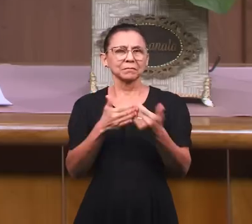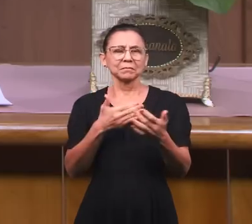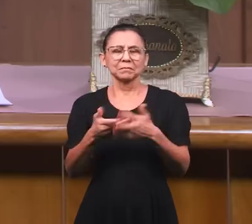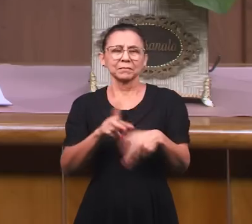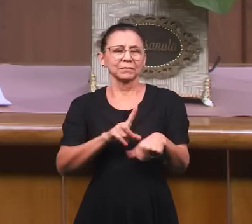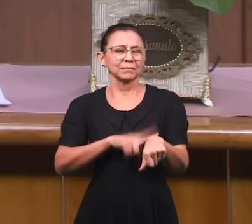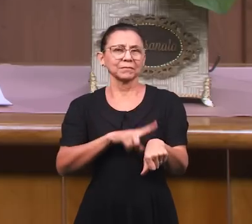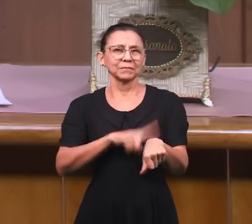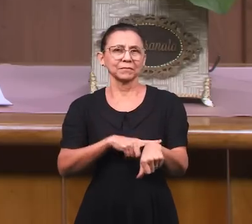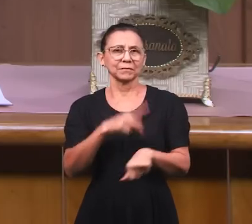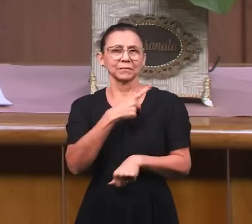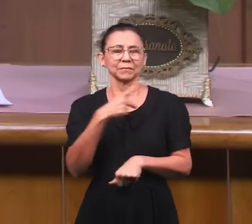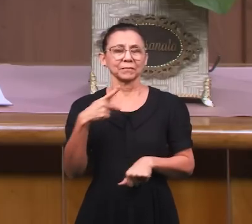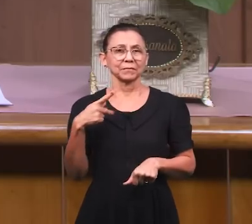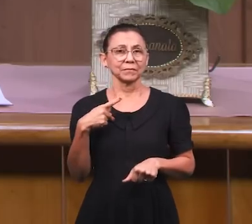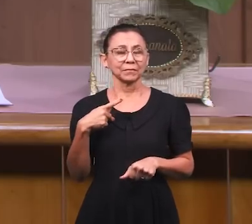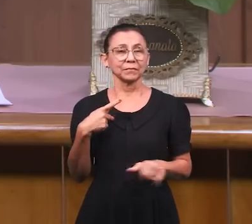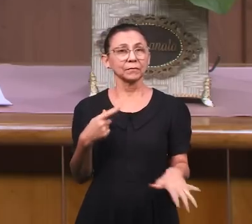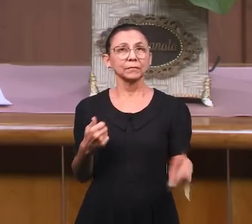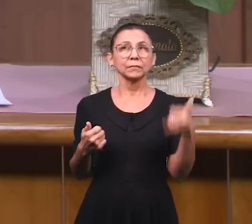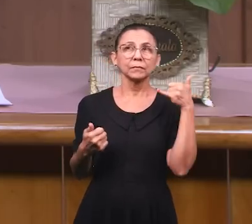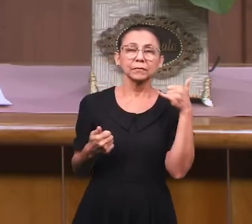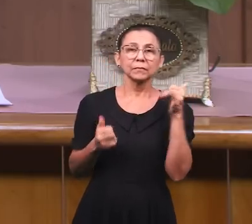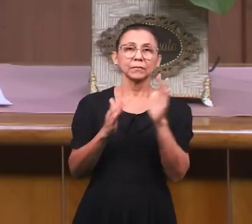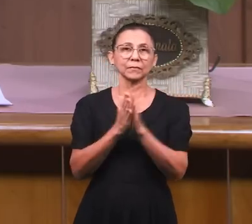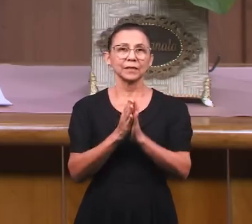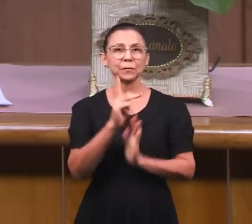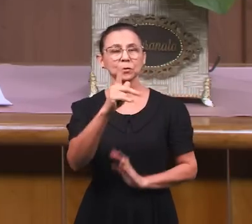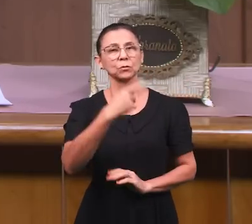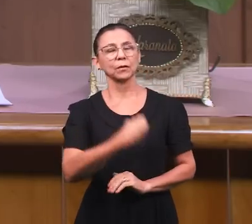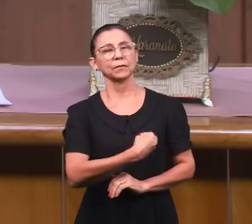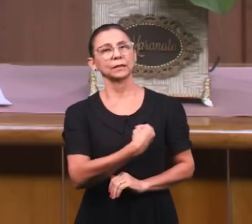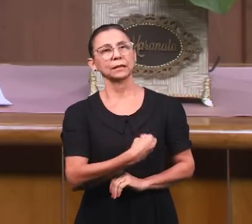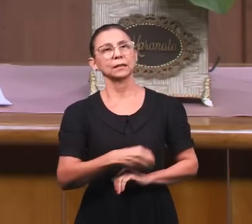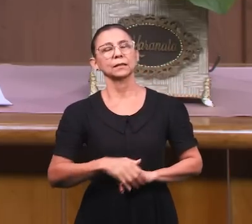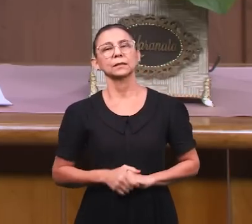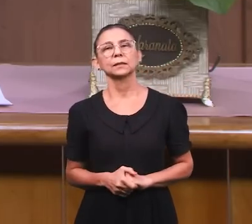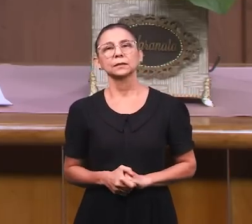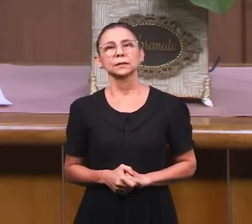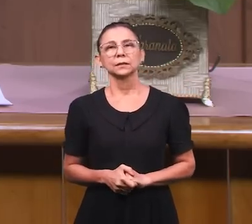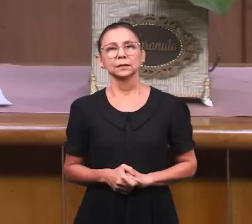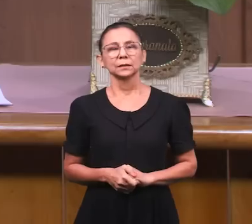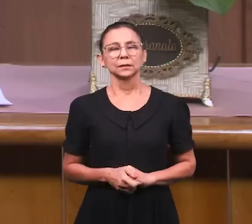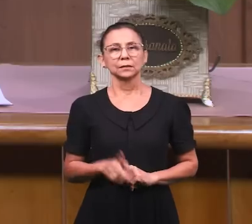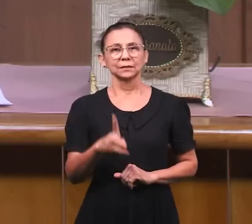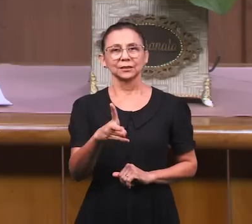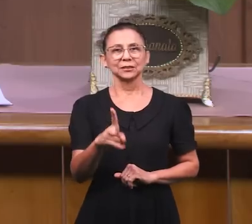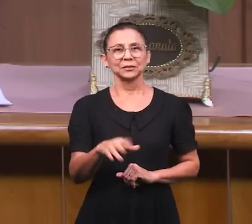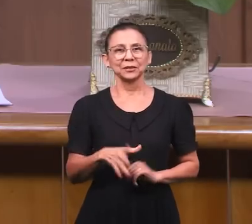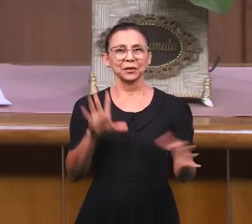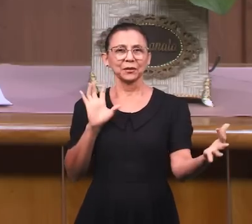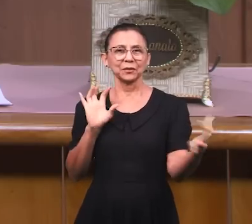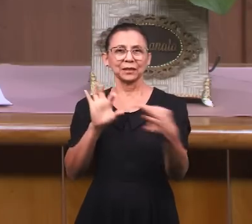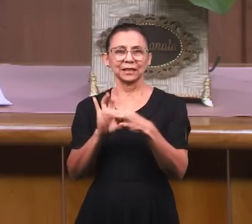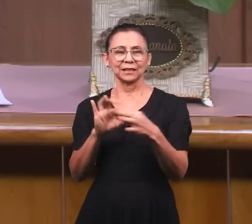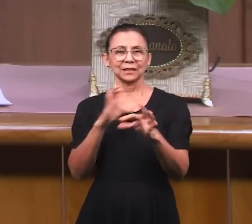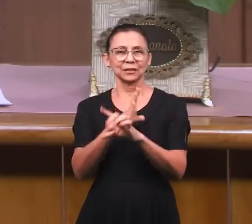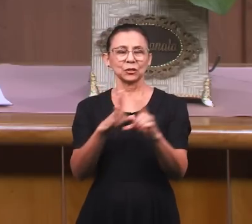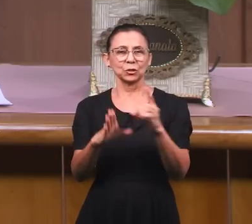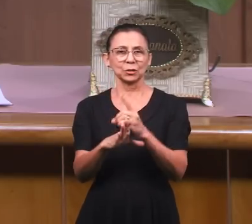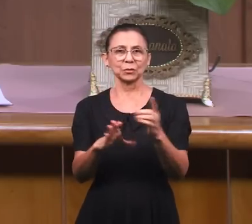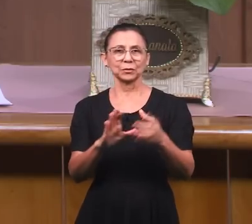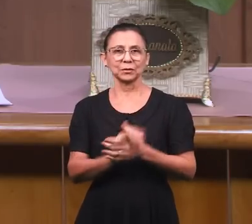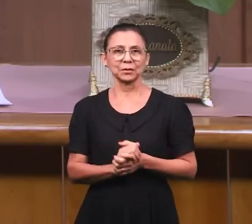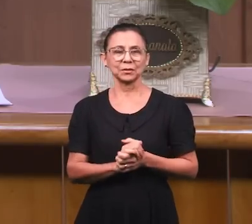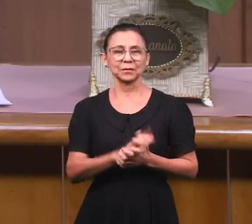ligar a qualquer hora. Um pastor vai te dar assistência, vai orar por você e continue participando conosco nos